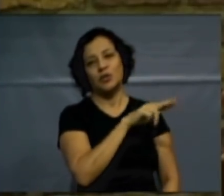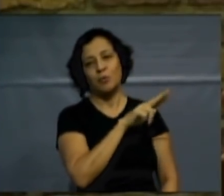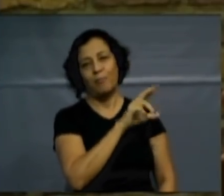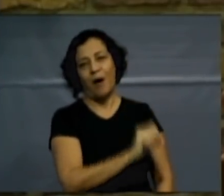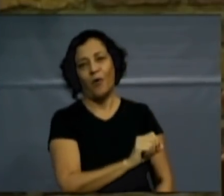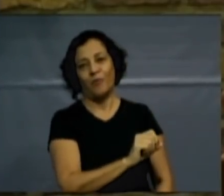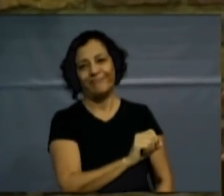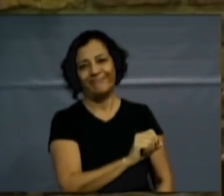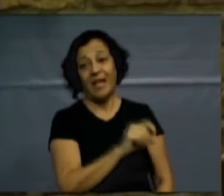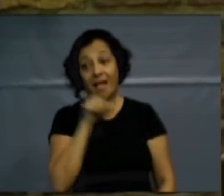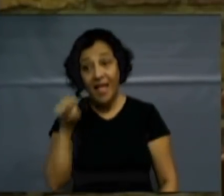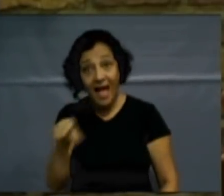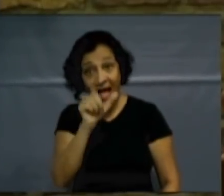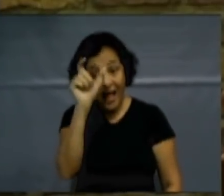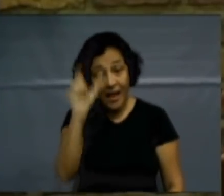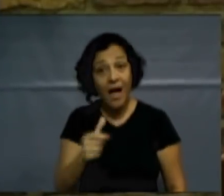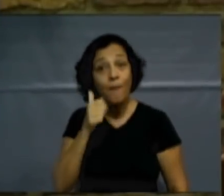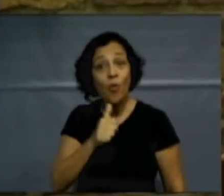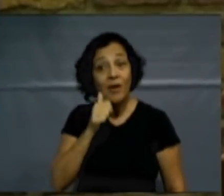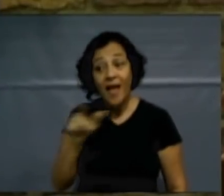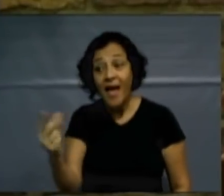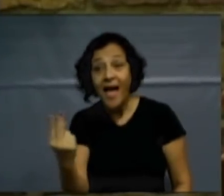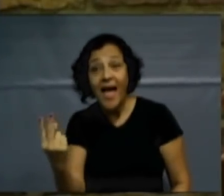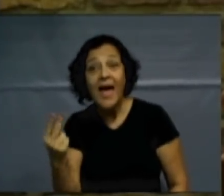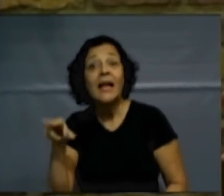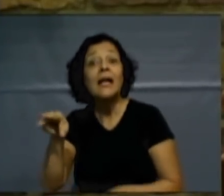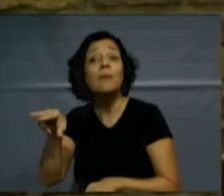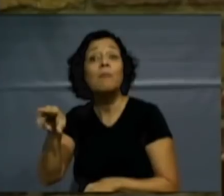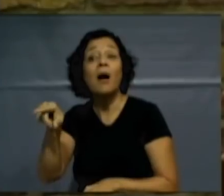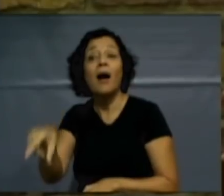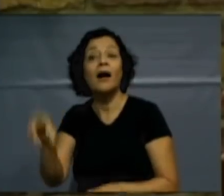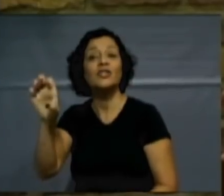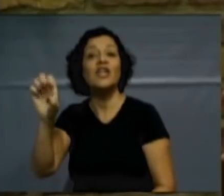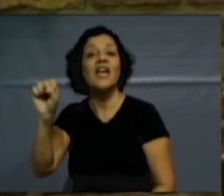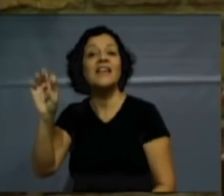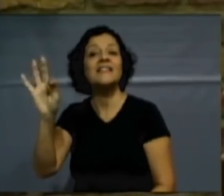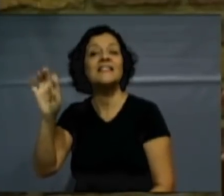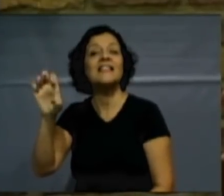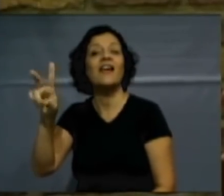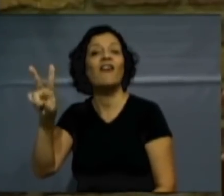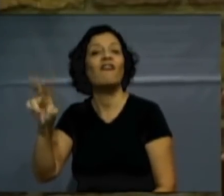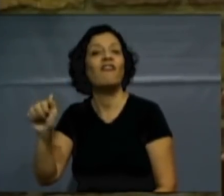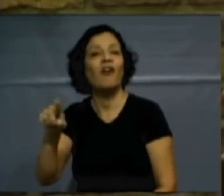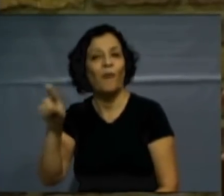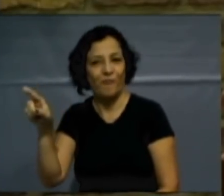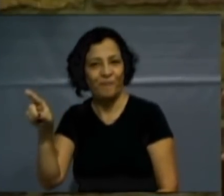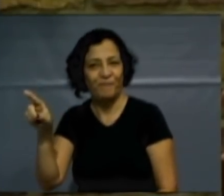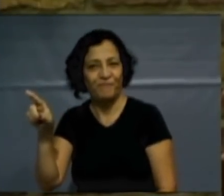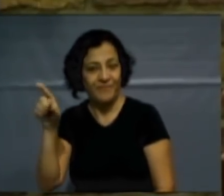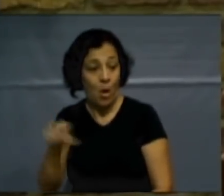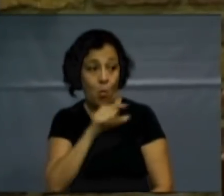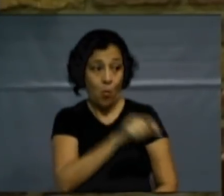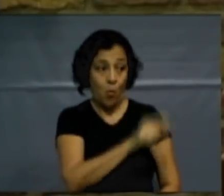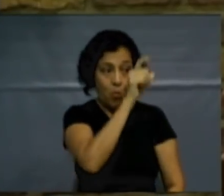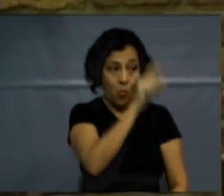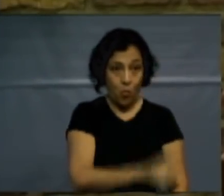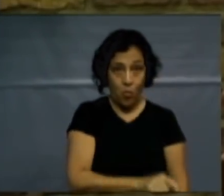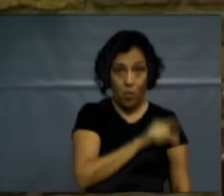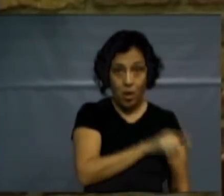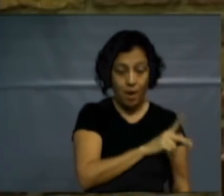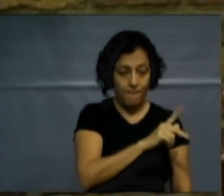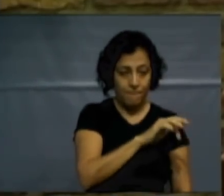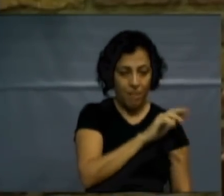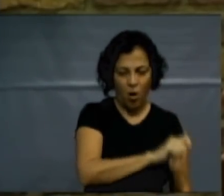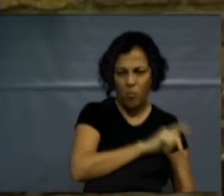de Estevão. Olha, imagine a cena. Ele apedreja o rapaz. Quem leu Paulo Estevão aqui sabe.